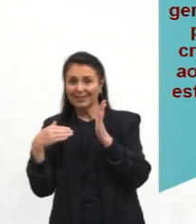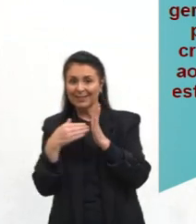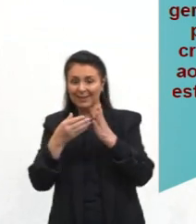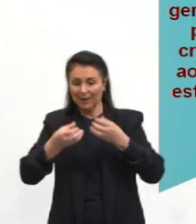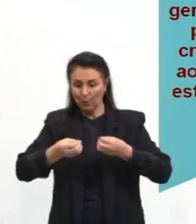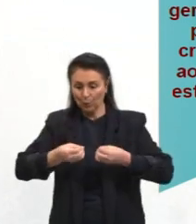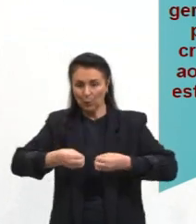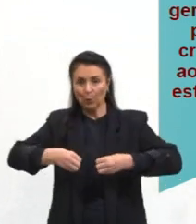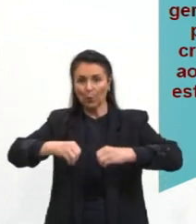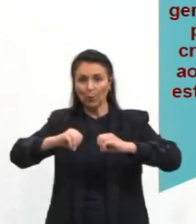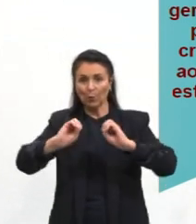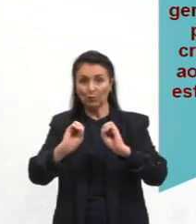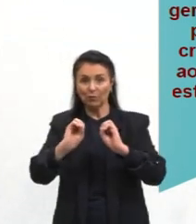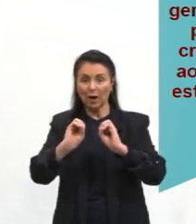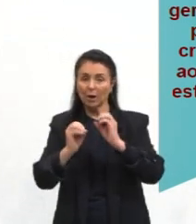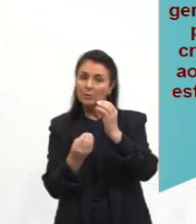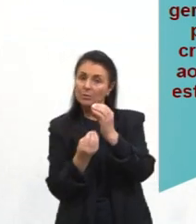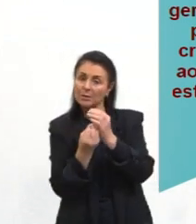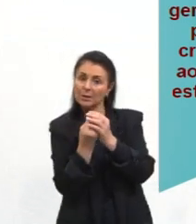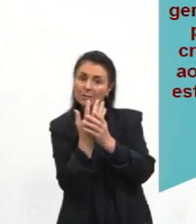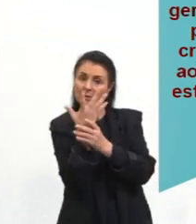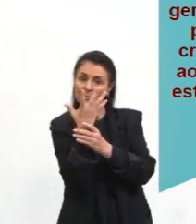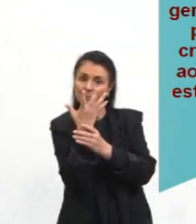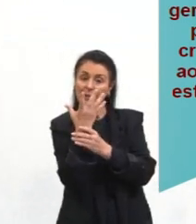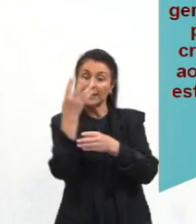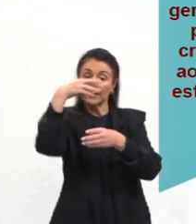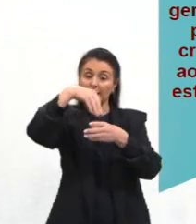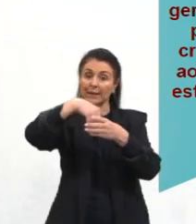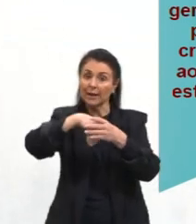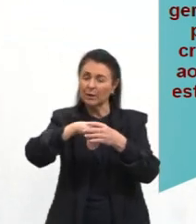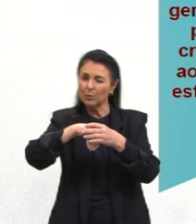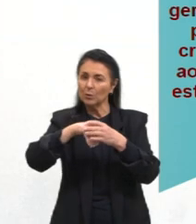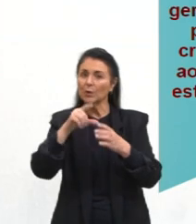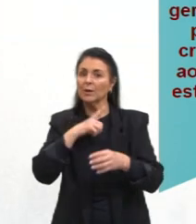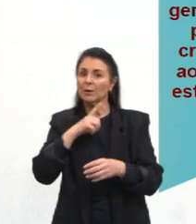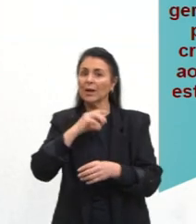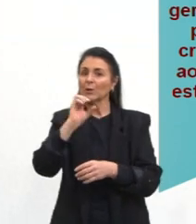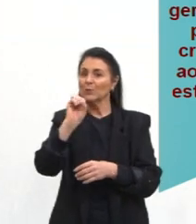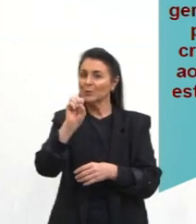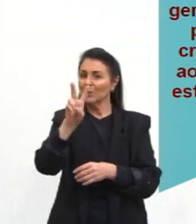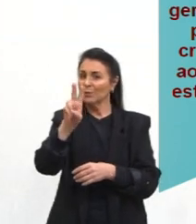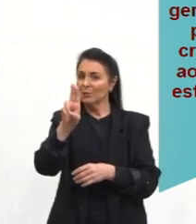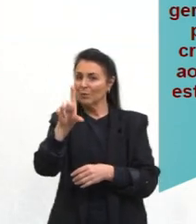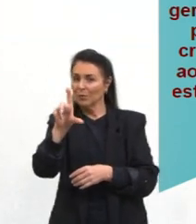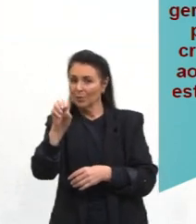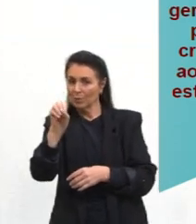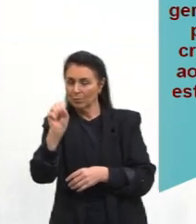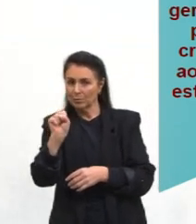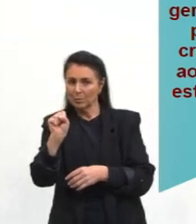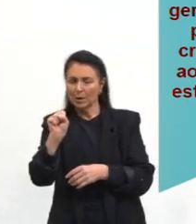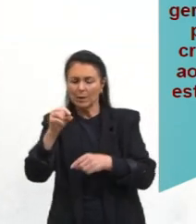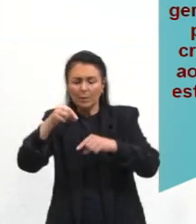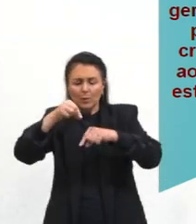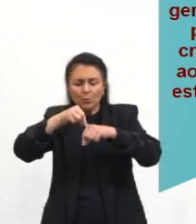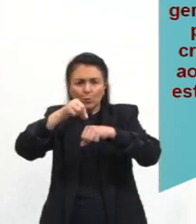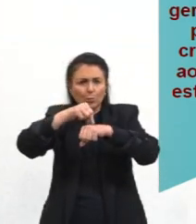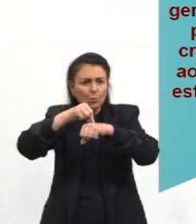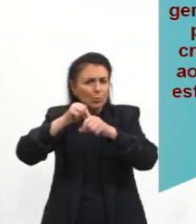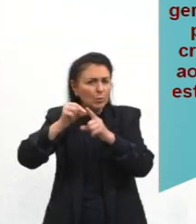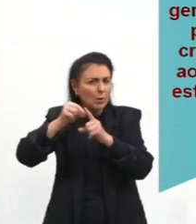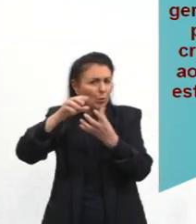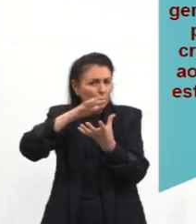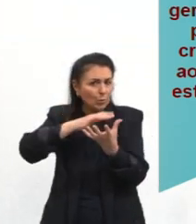para vocês Aline com a planta Onde estão os ovos Ah tá mas vocês acham que o grão de pólen mais